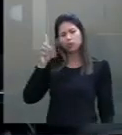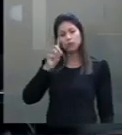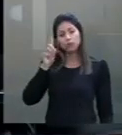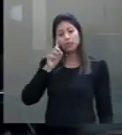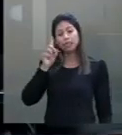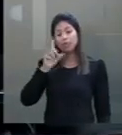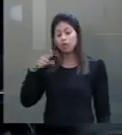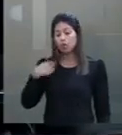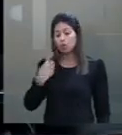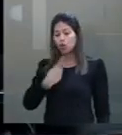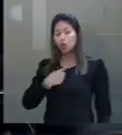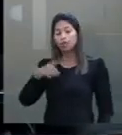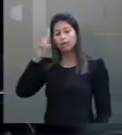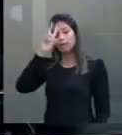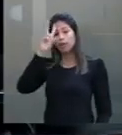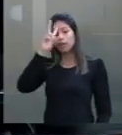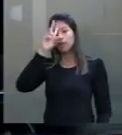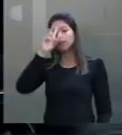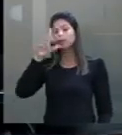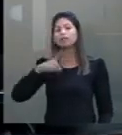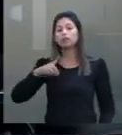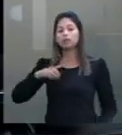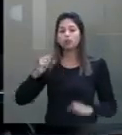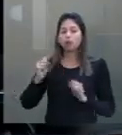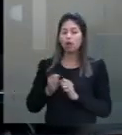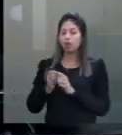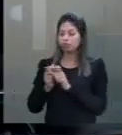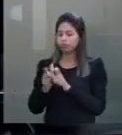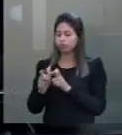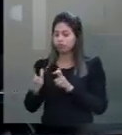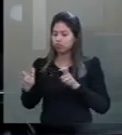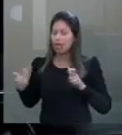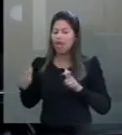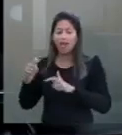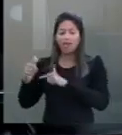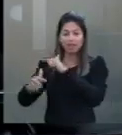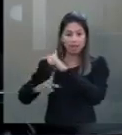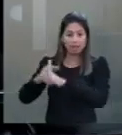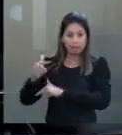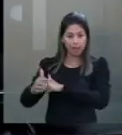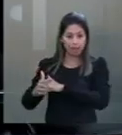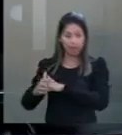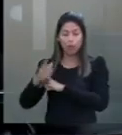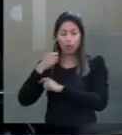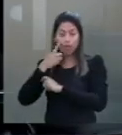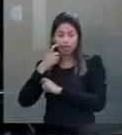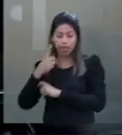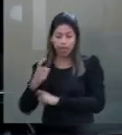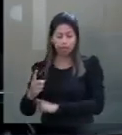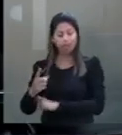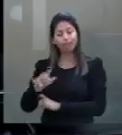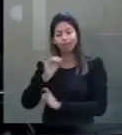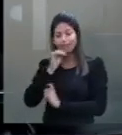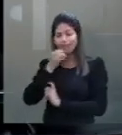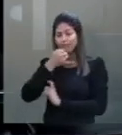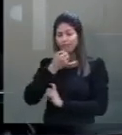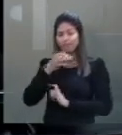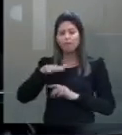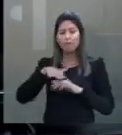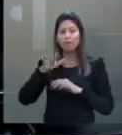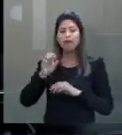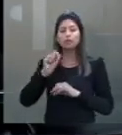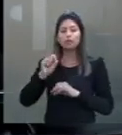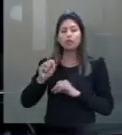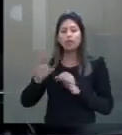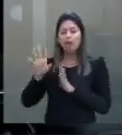nossas preocupações com o aumento do desemprego. O interesse, infelizmente, foi mais de tirar